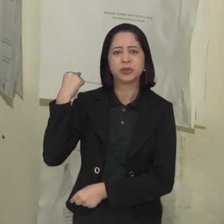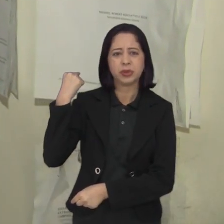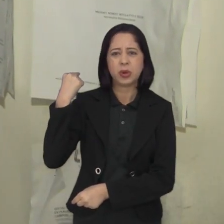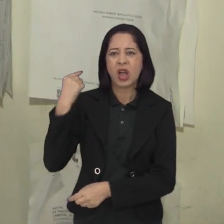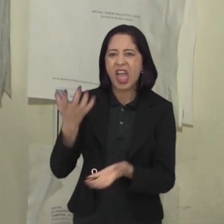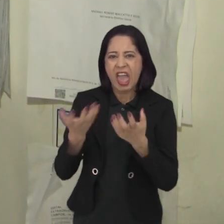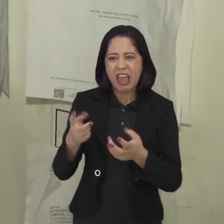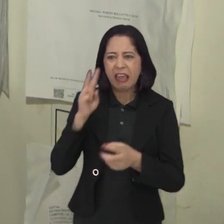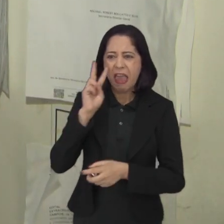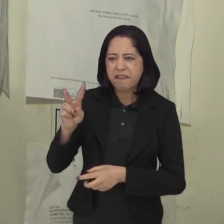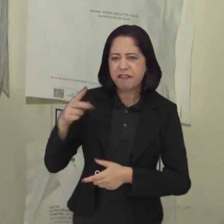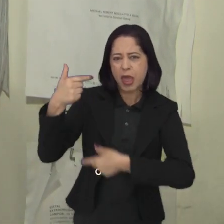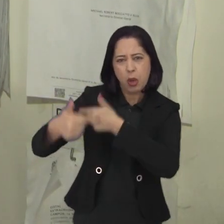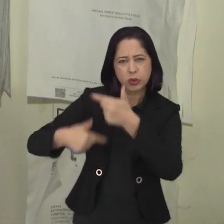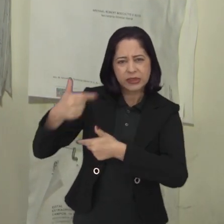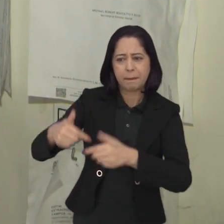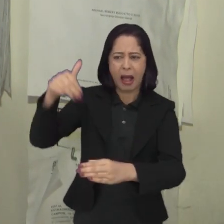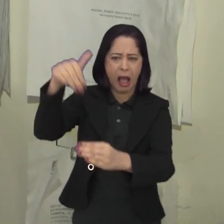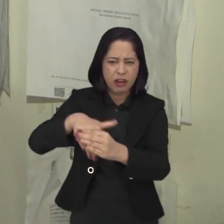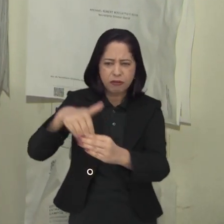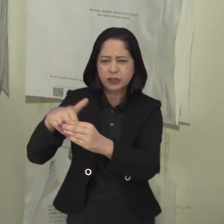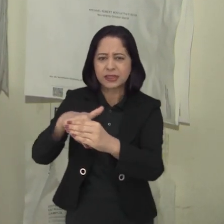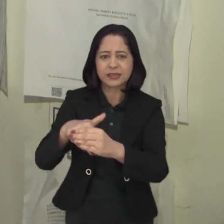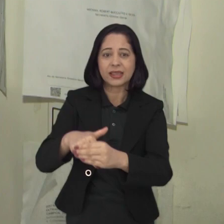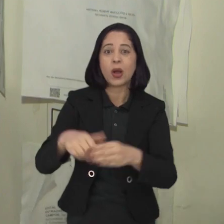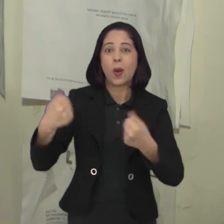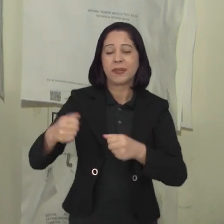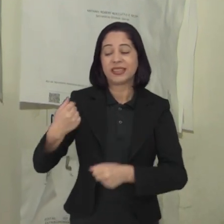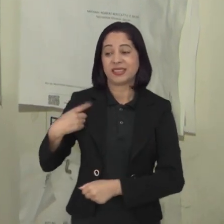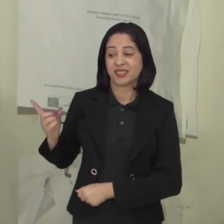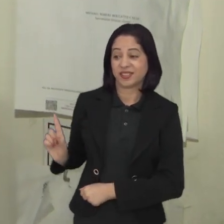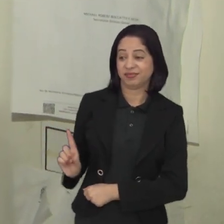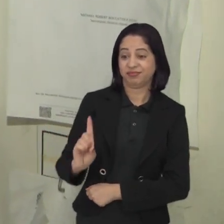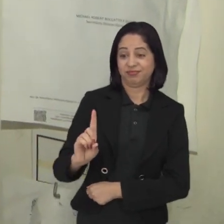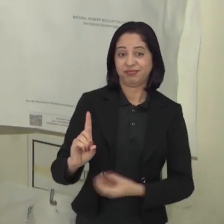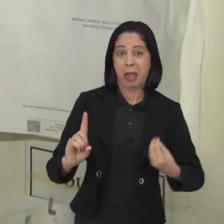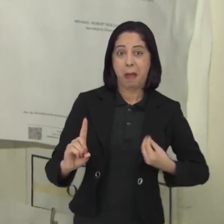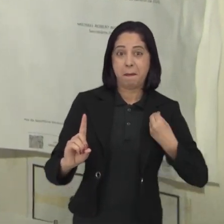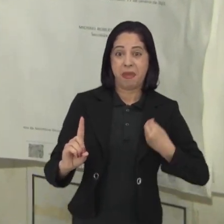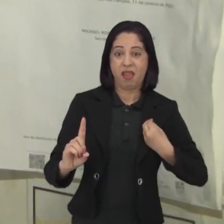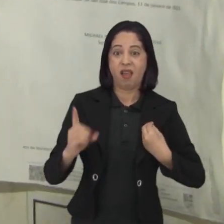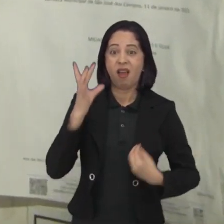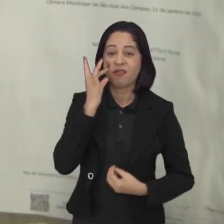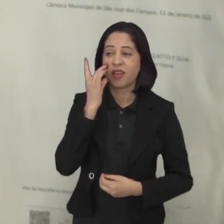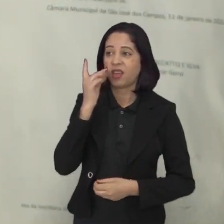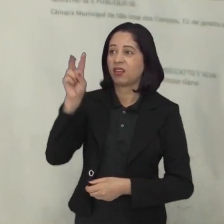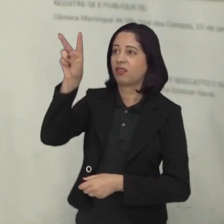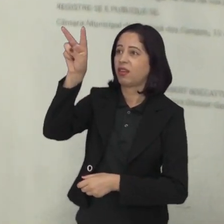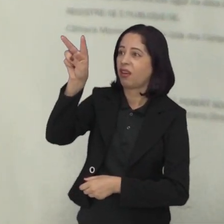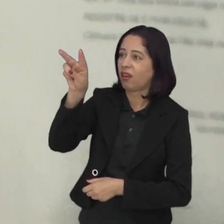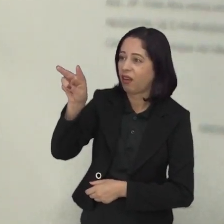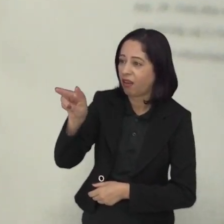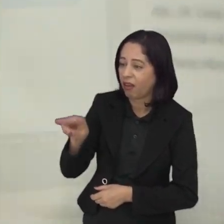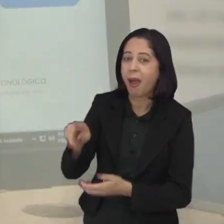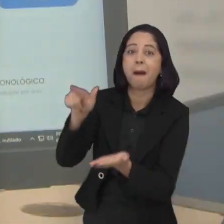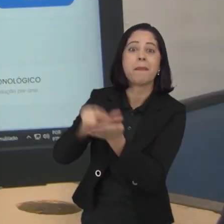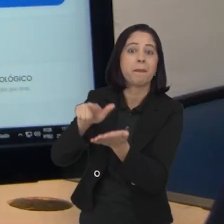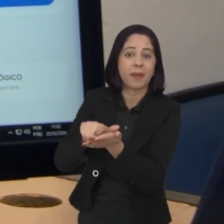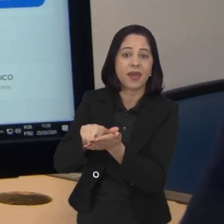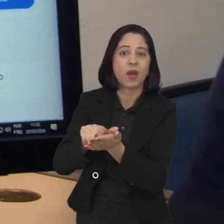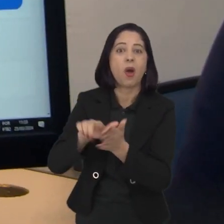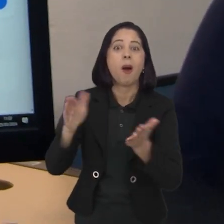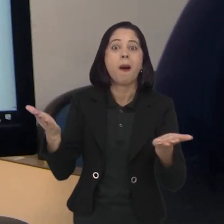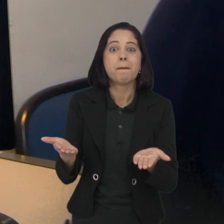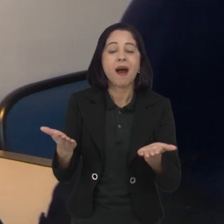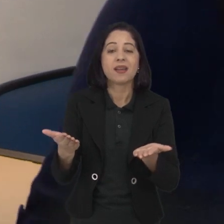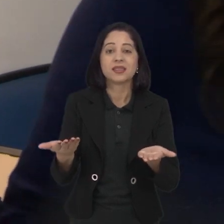atividades do Legislativo, como as votações dos projetos de lei, era preciso vir pessoalmente até a Câmara consultar os documentos. Mas